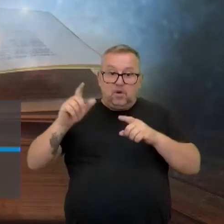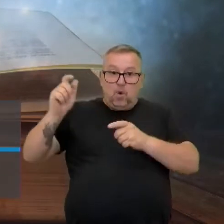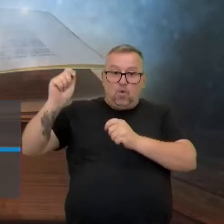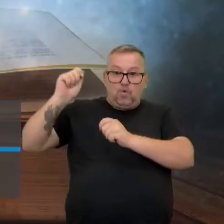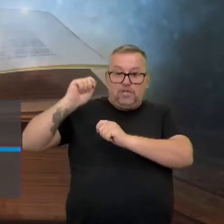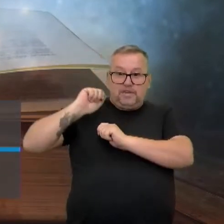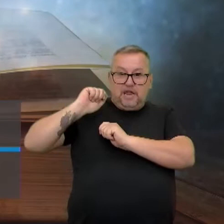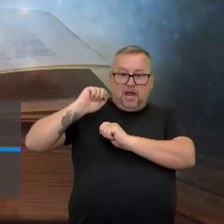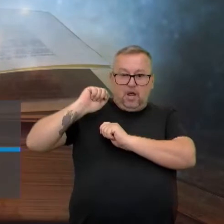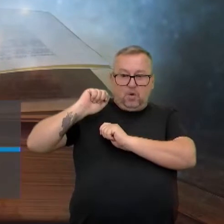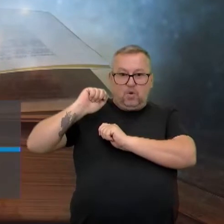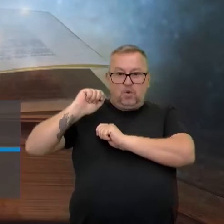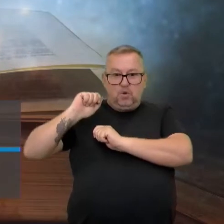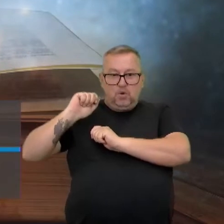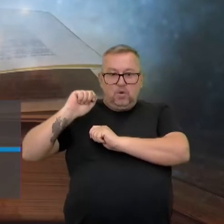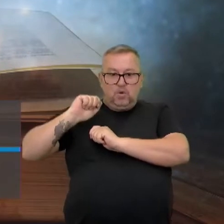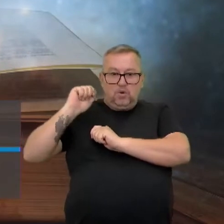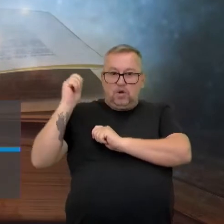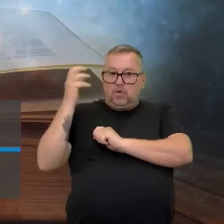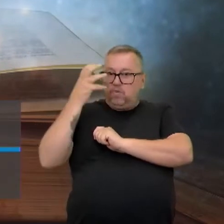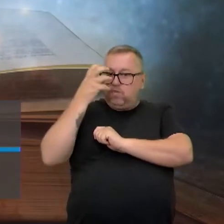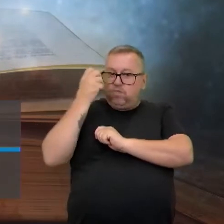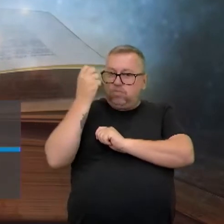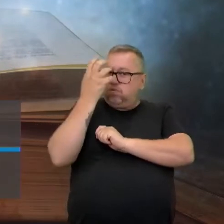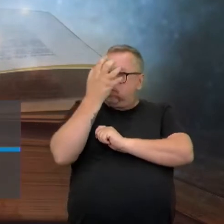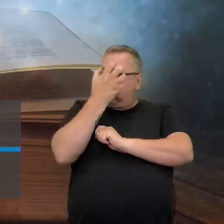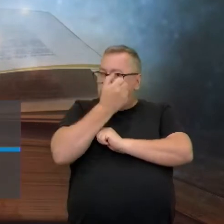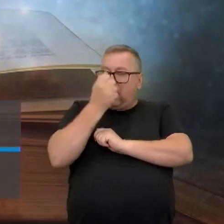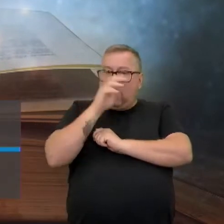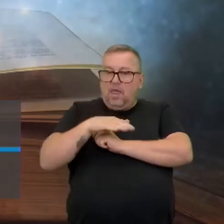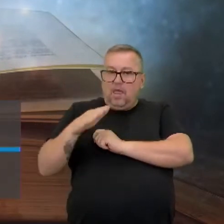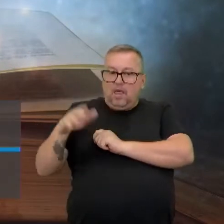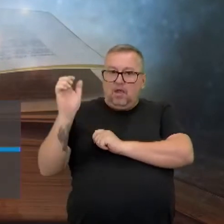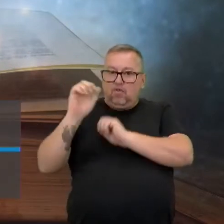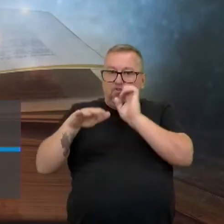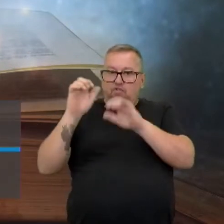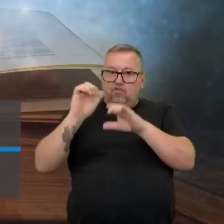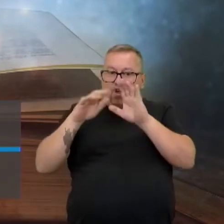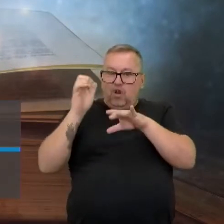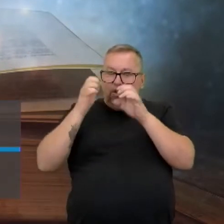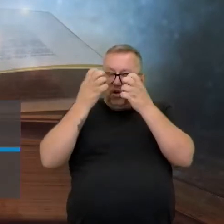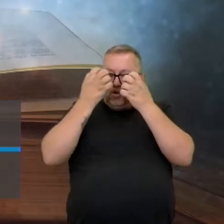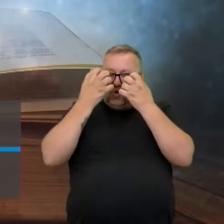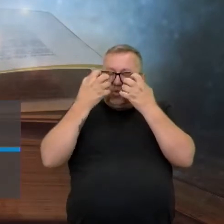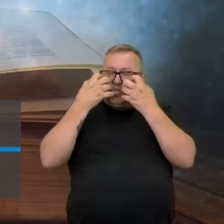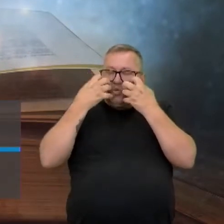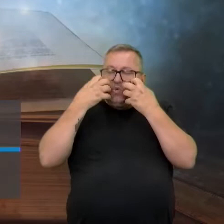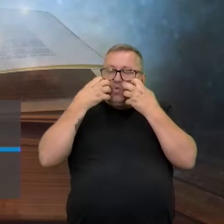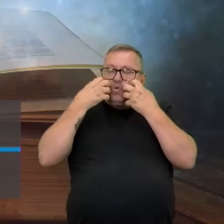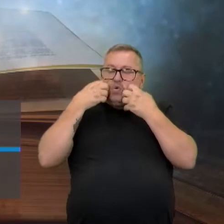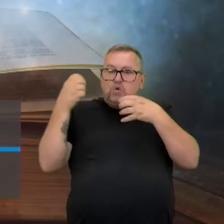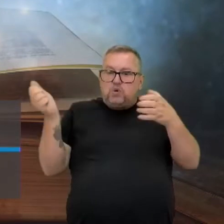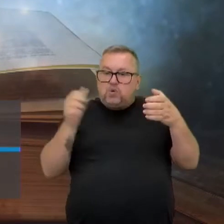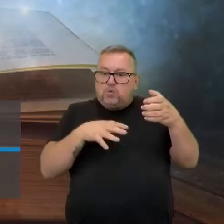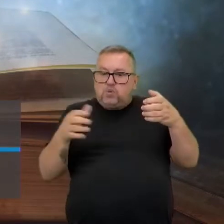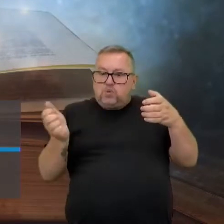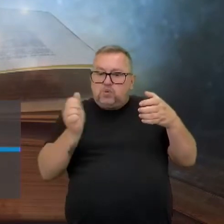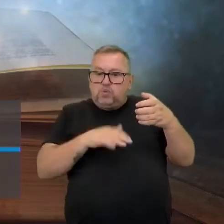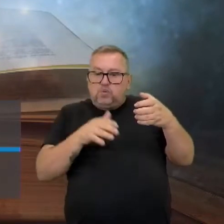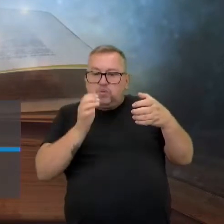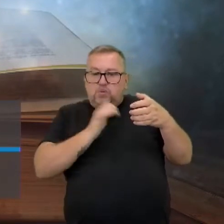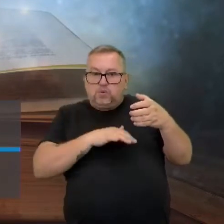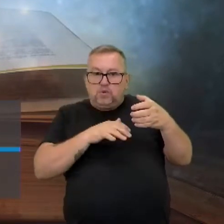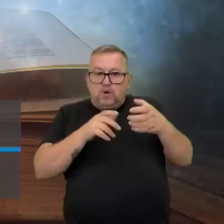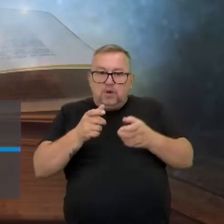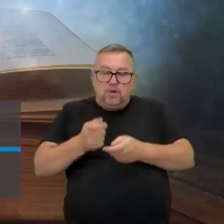nas costas e ele arranca os olhos das crianças, ele joga areia até cair o olho, assim, estatelado assim no chão, depois ele joga